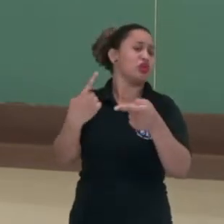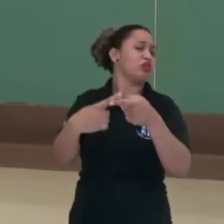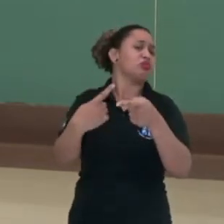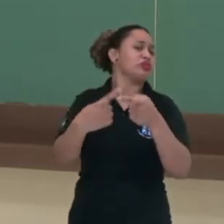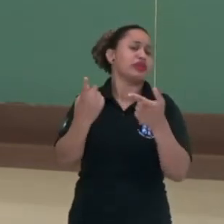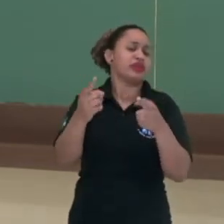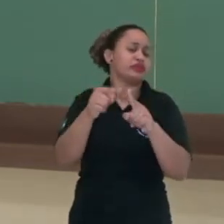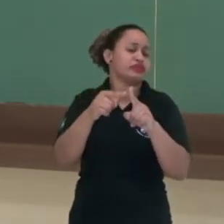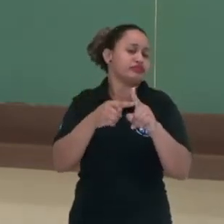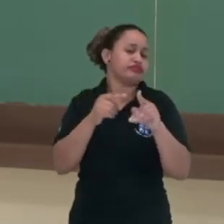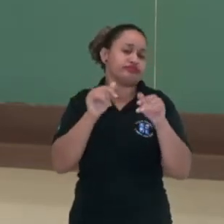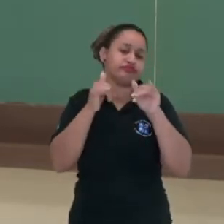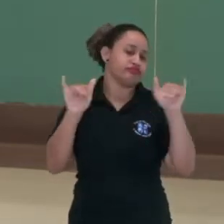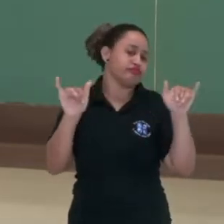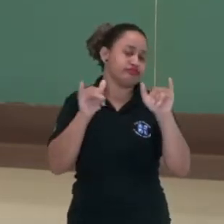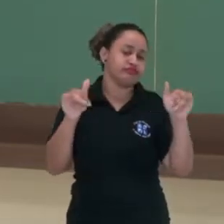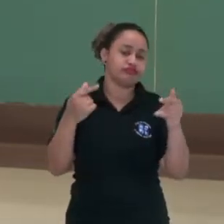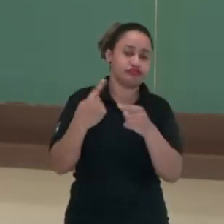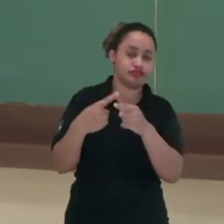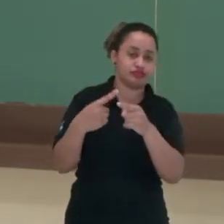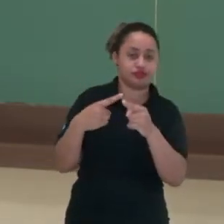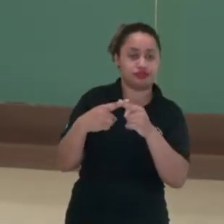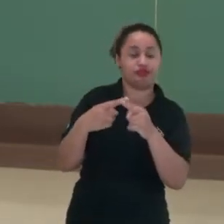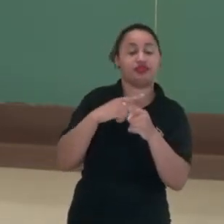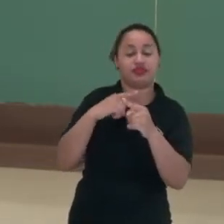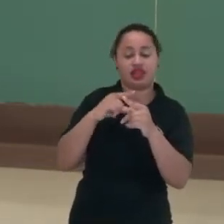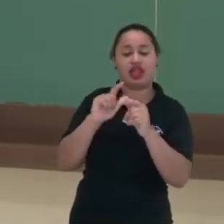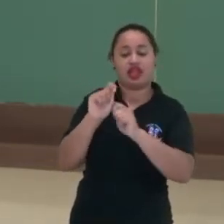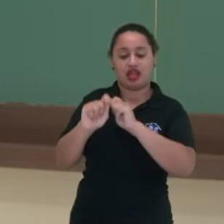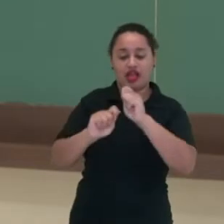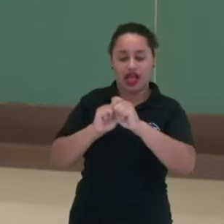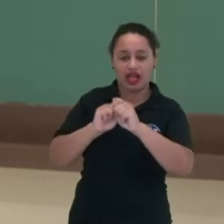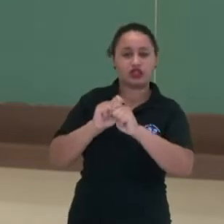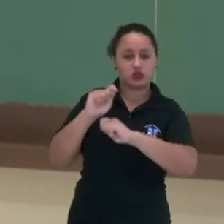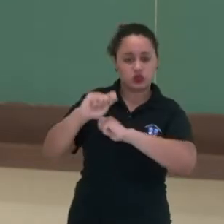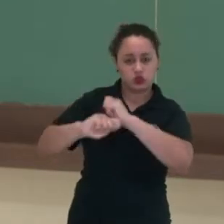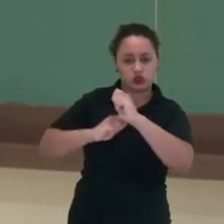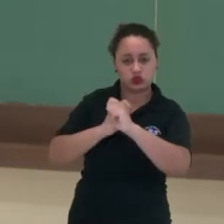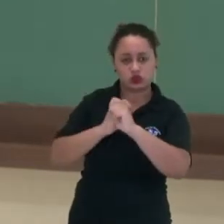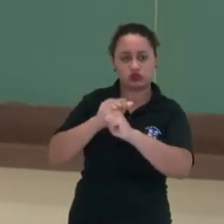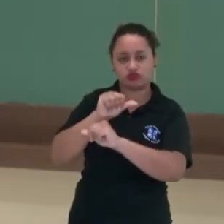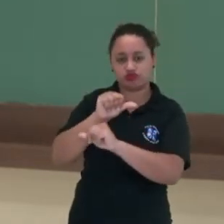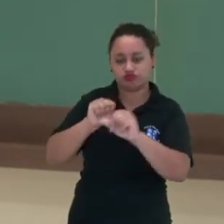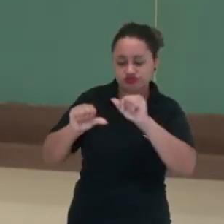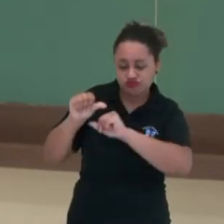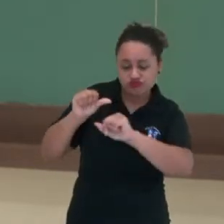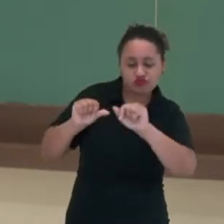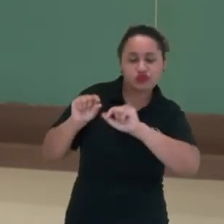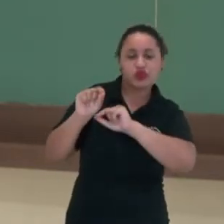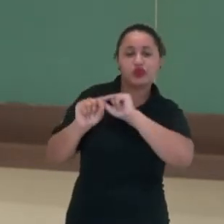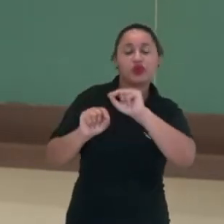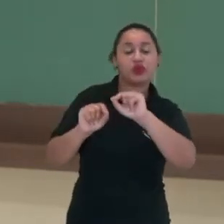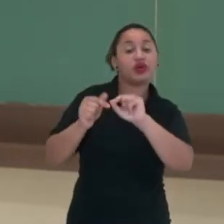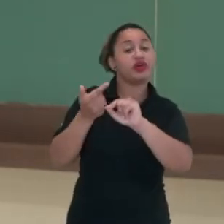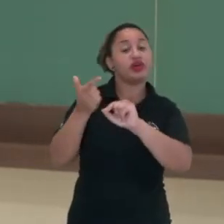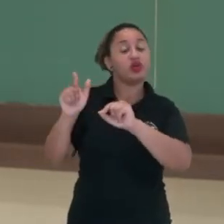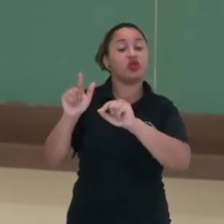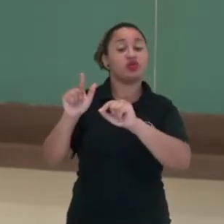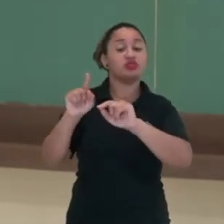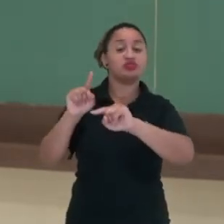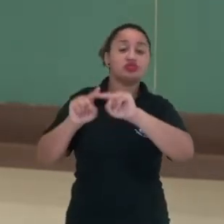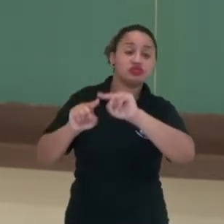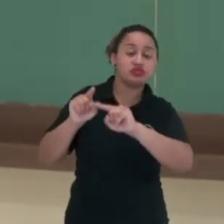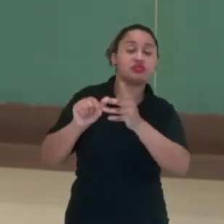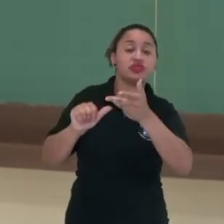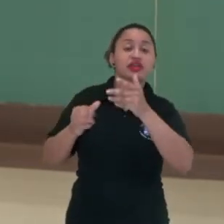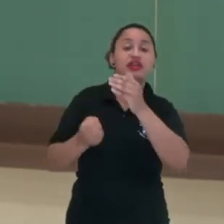nuclear? Porque ela vai pegar esses átomos, eles vão se transformar em outros e eles vão gerar